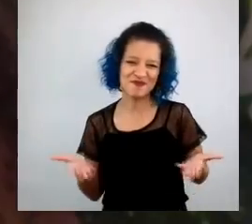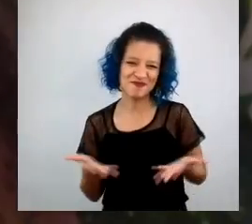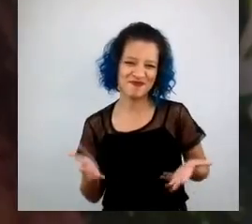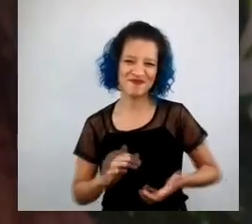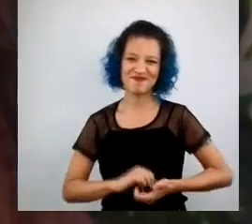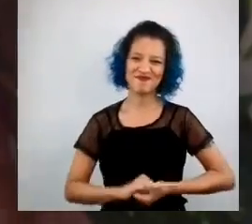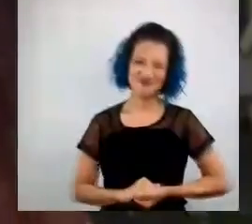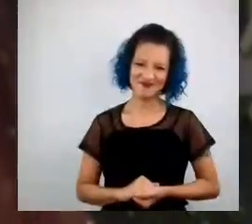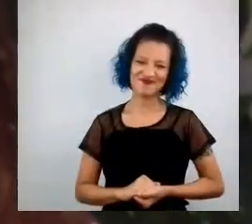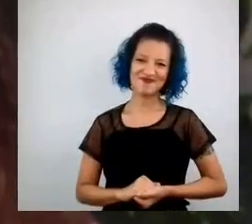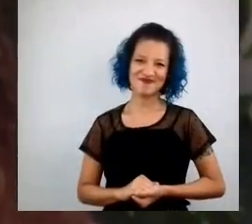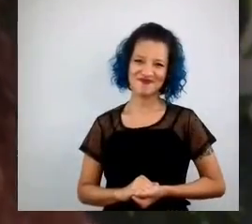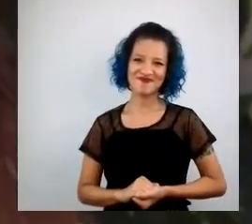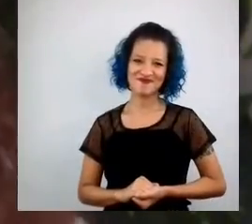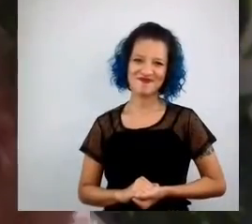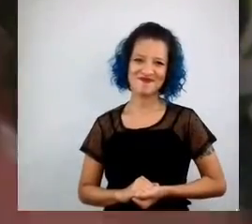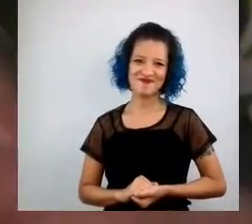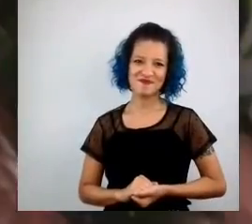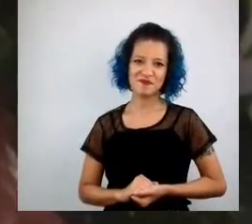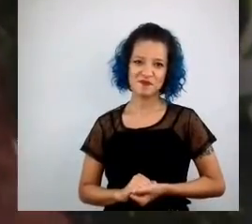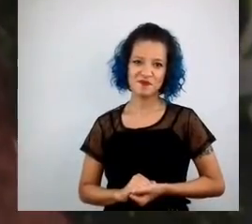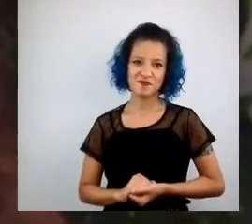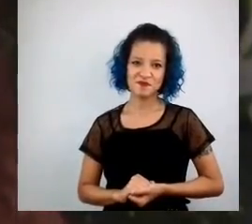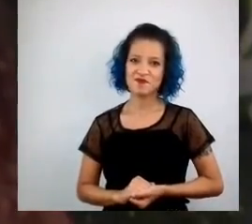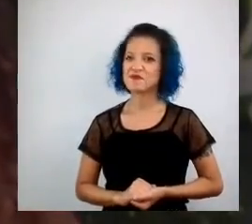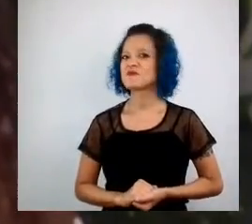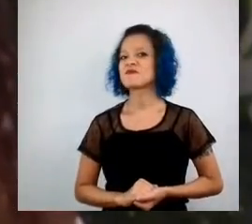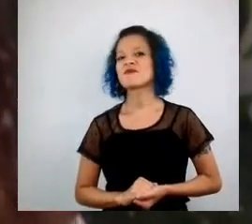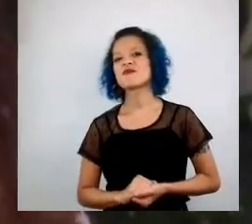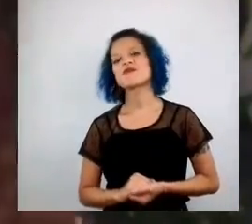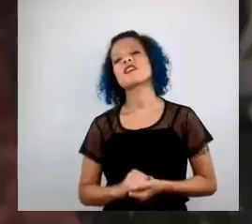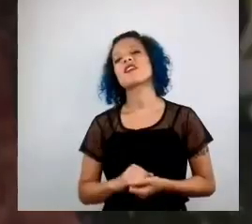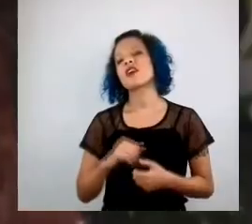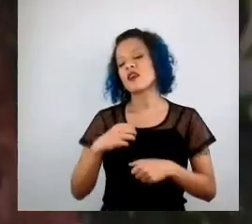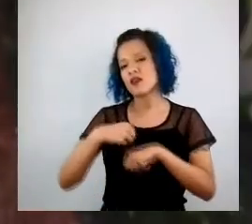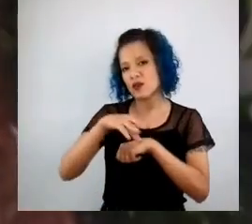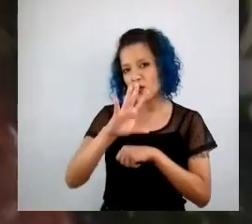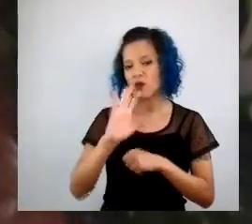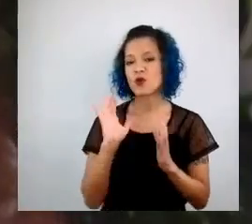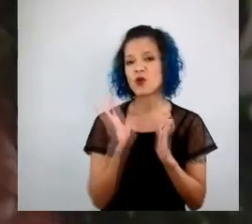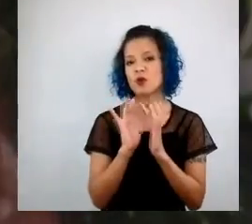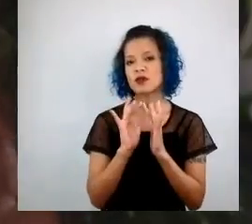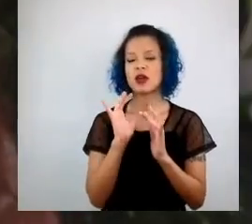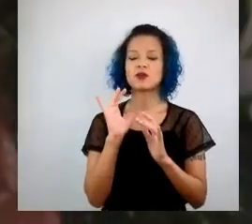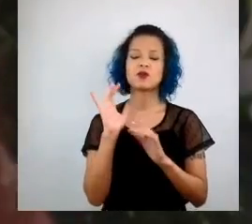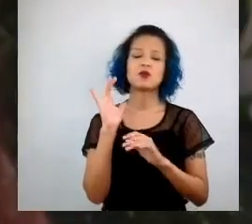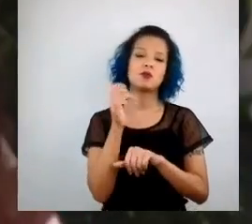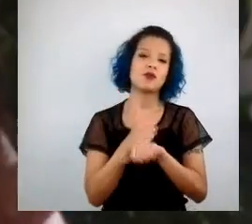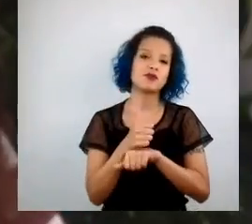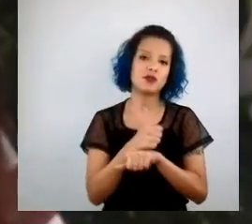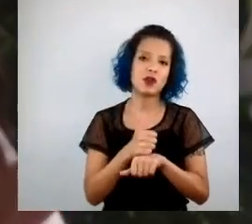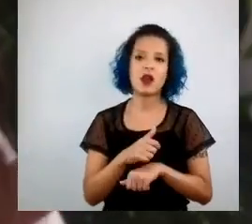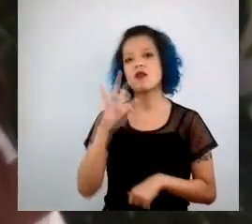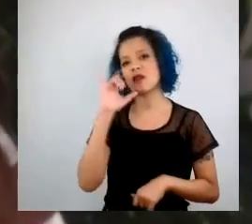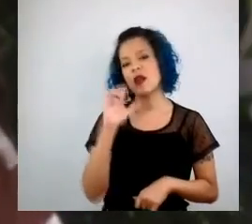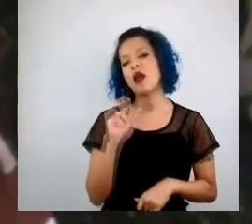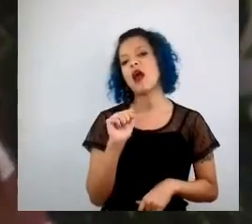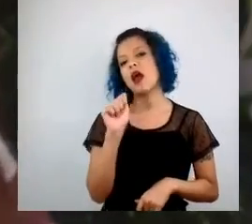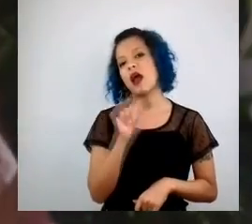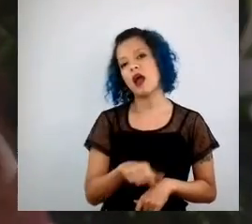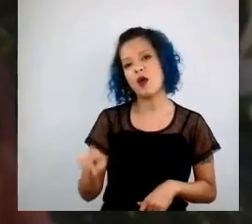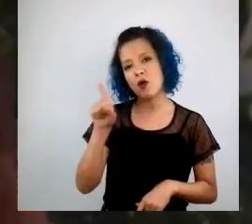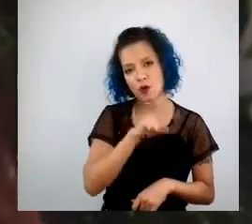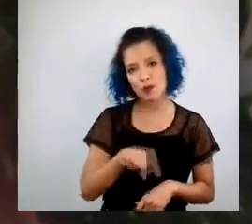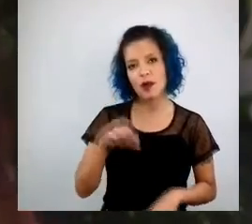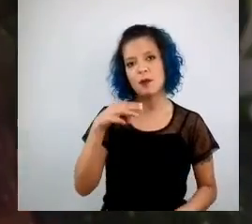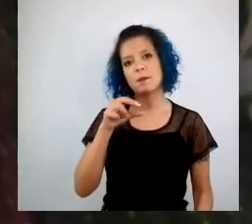para contatos profissionais, só me contactar lá no Instagram, @mariagalreal.